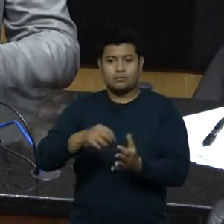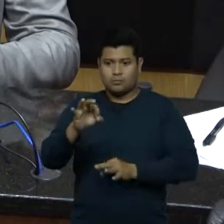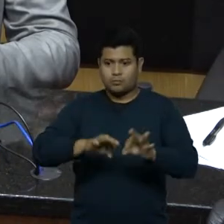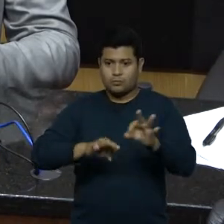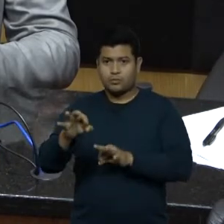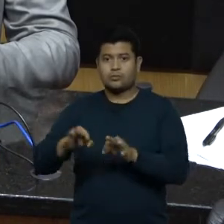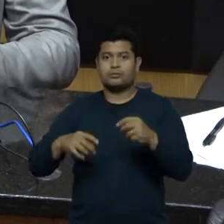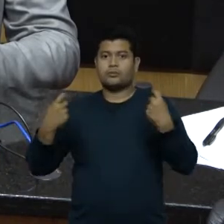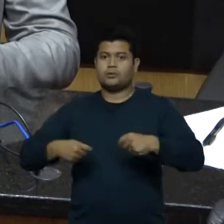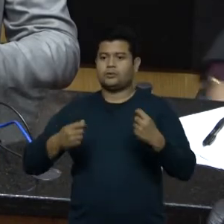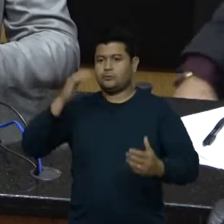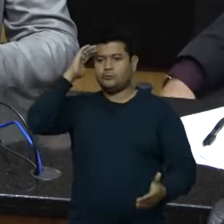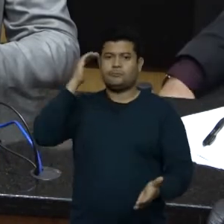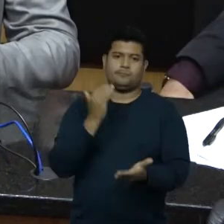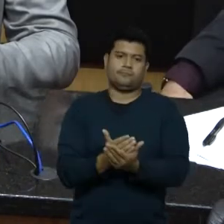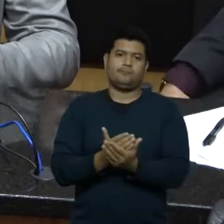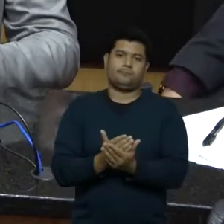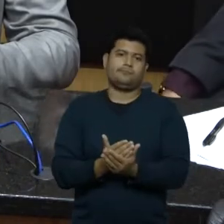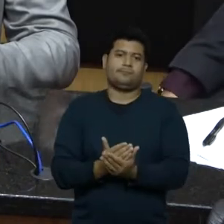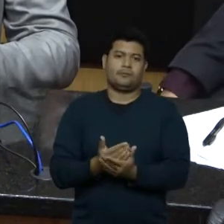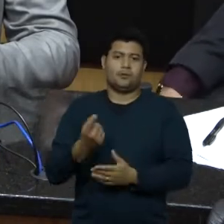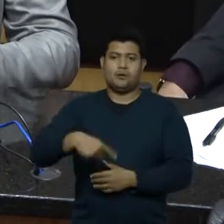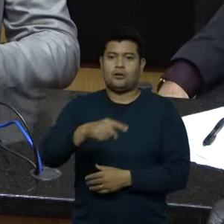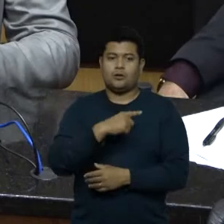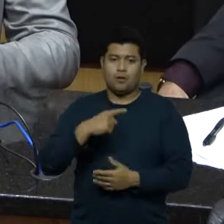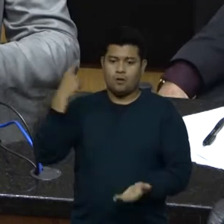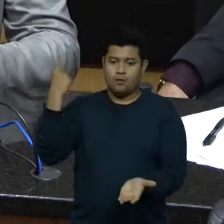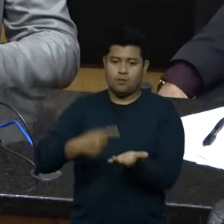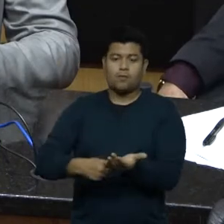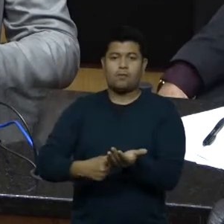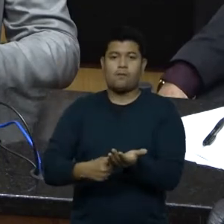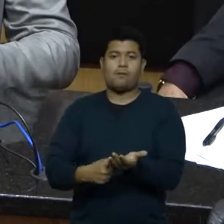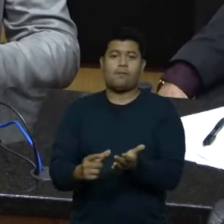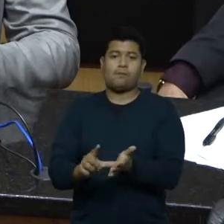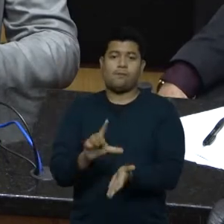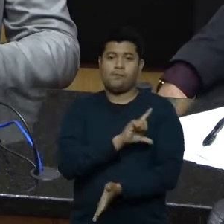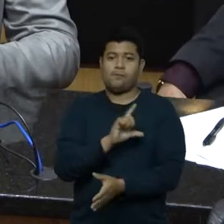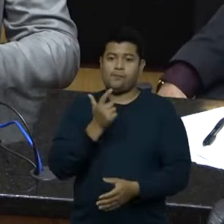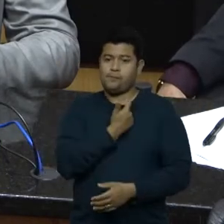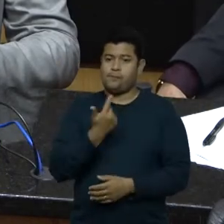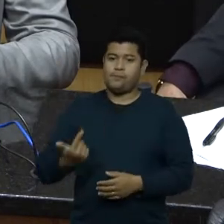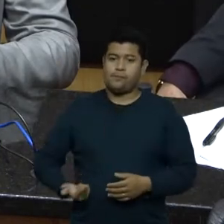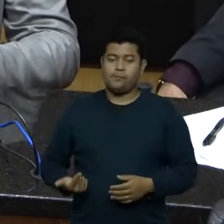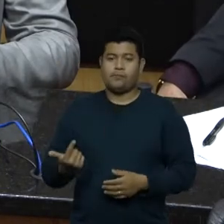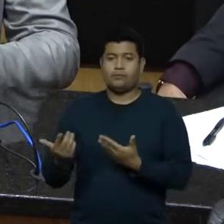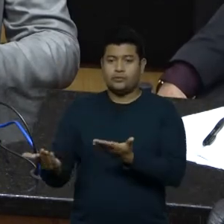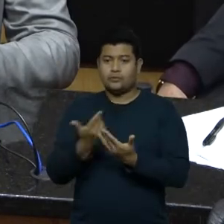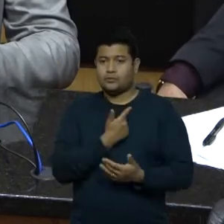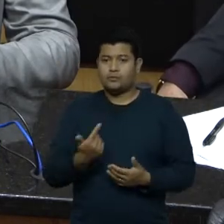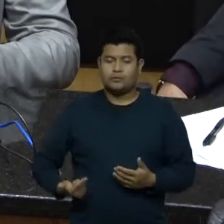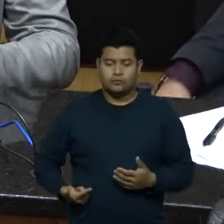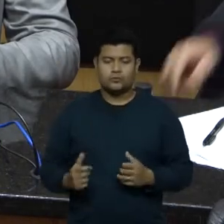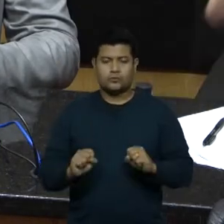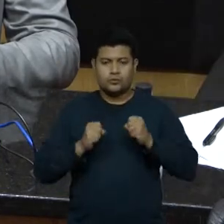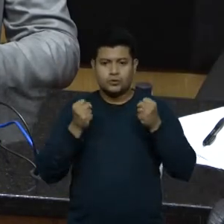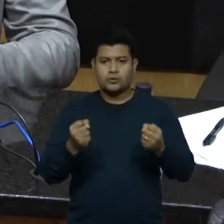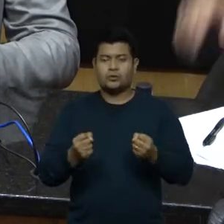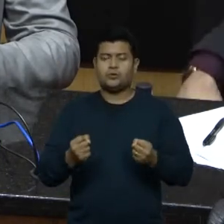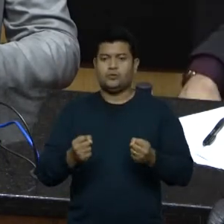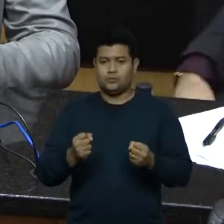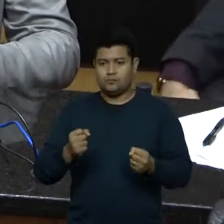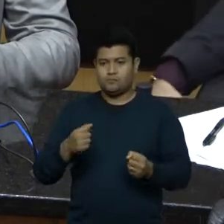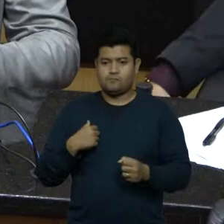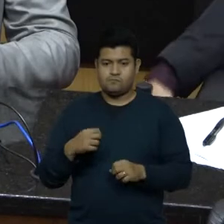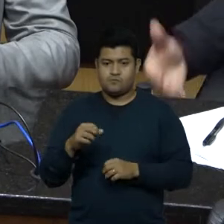Deputado rôney nós estabelecemos um acordo com o governo o governo cumpriu a parte dele a